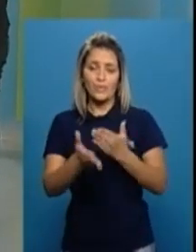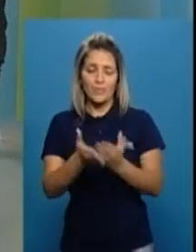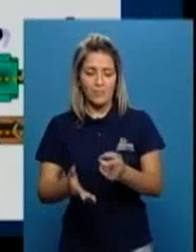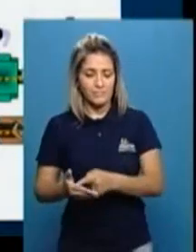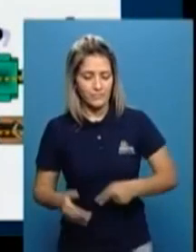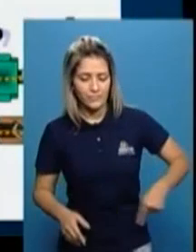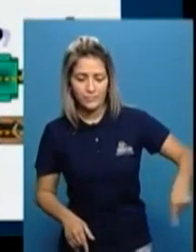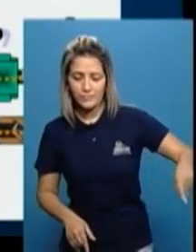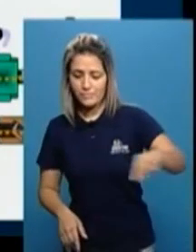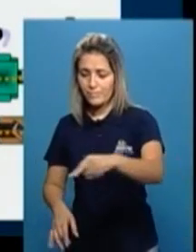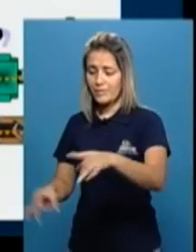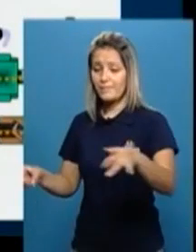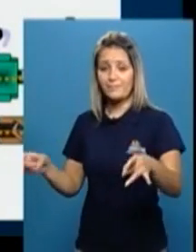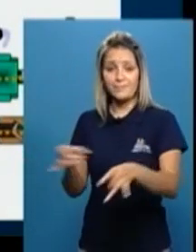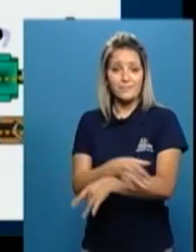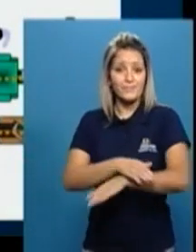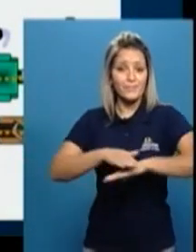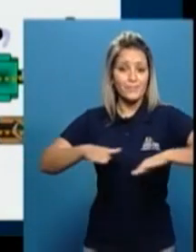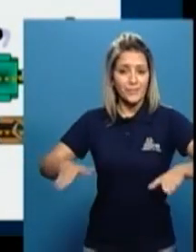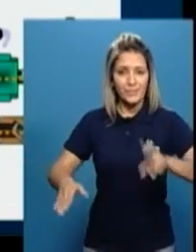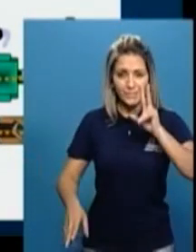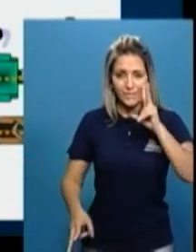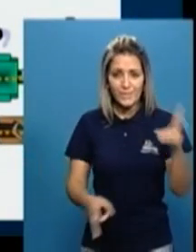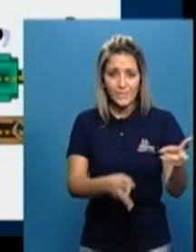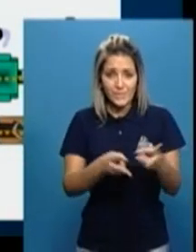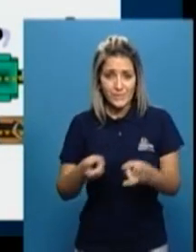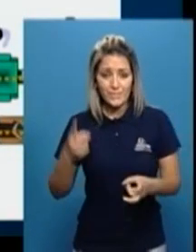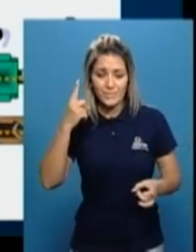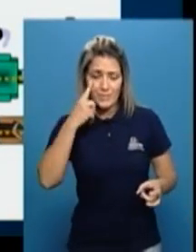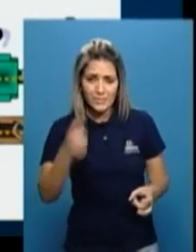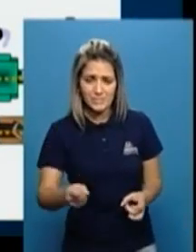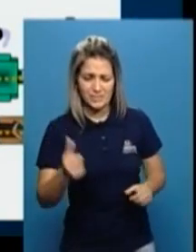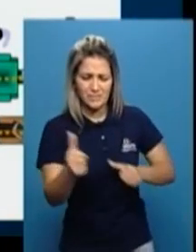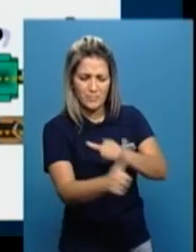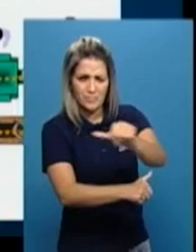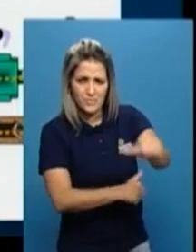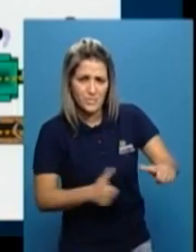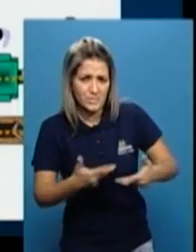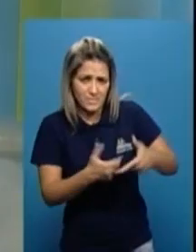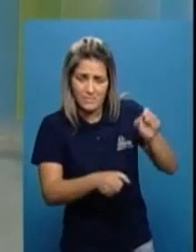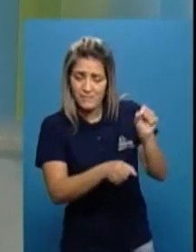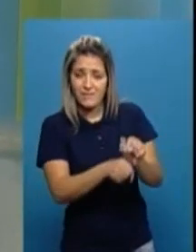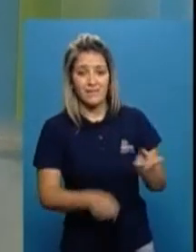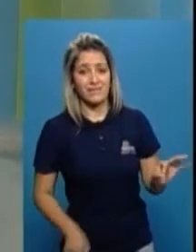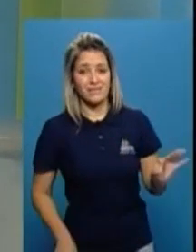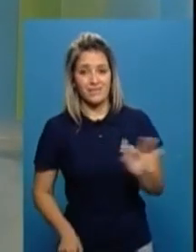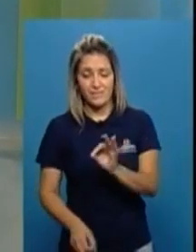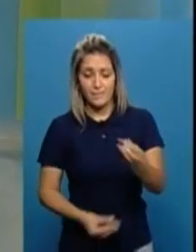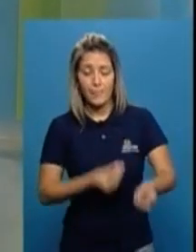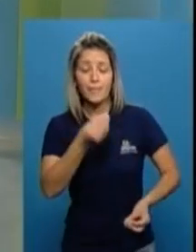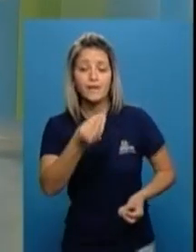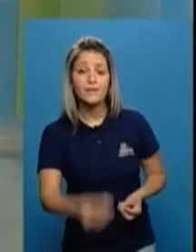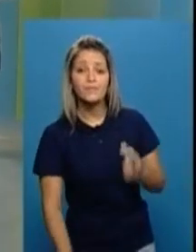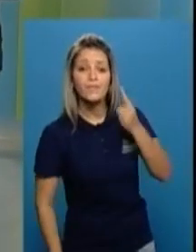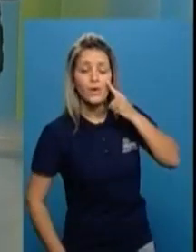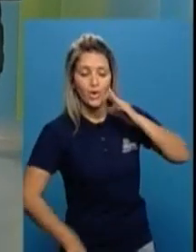Então, o produto entra numa sequência e ele não sai dessa sequência. O tempo